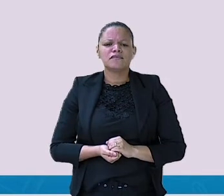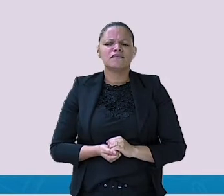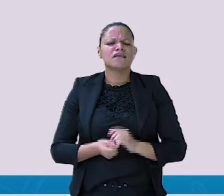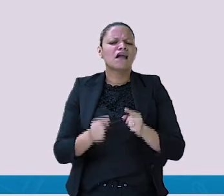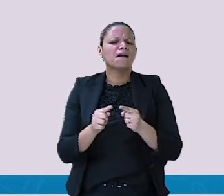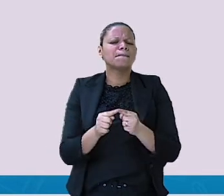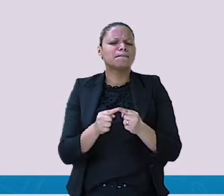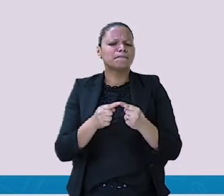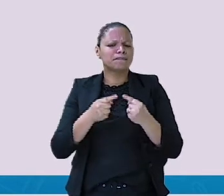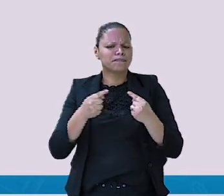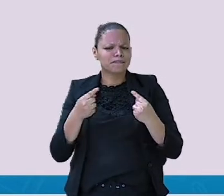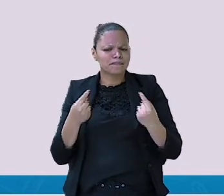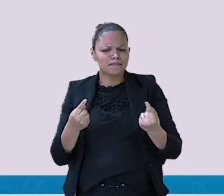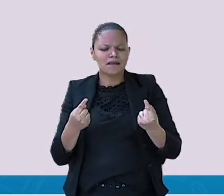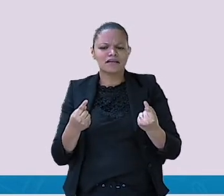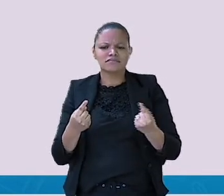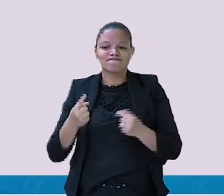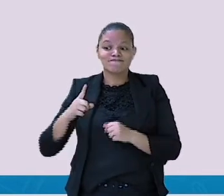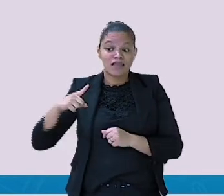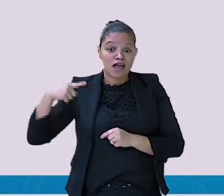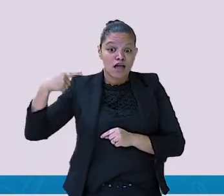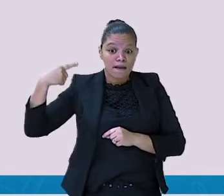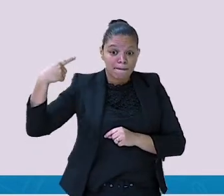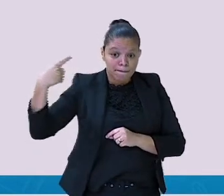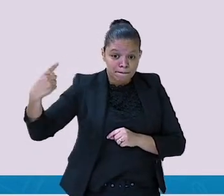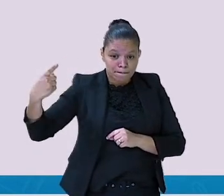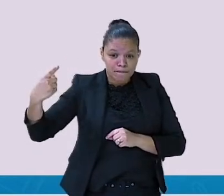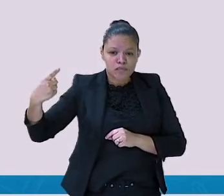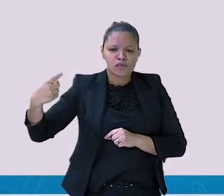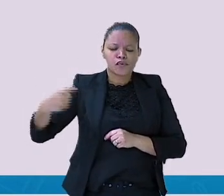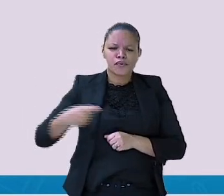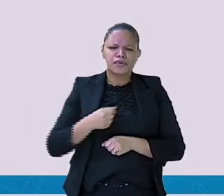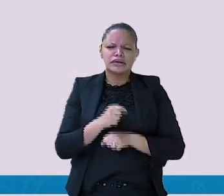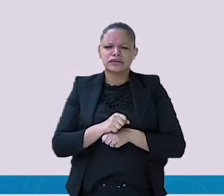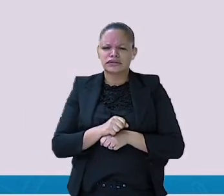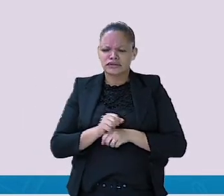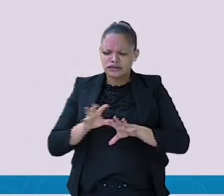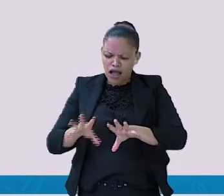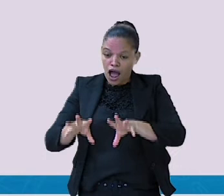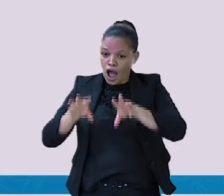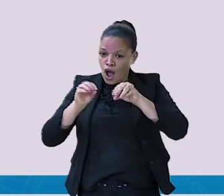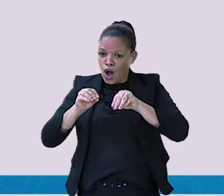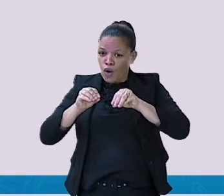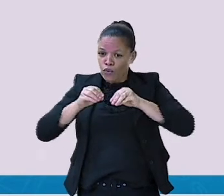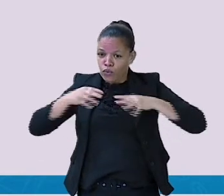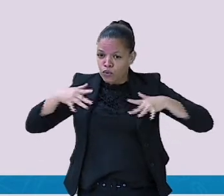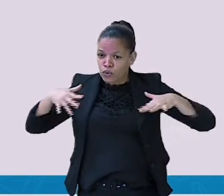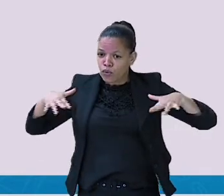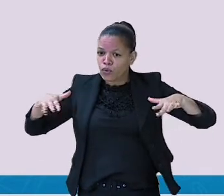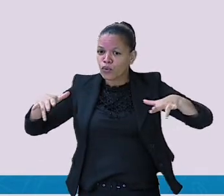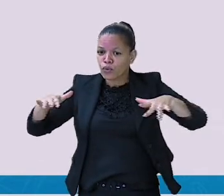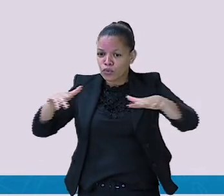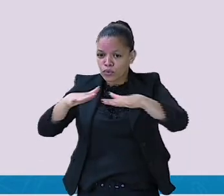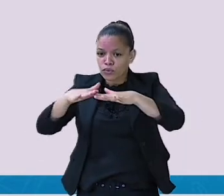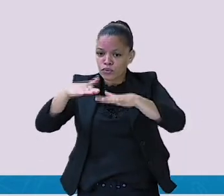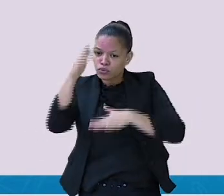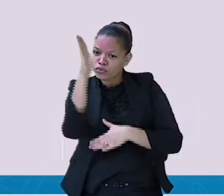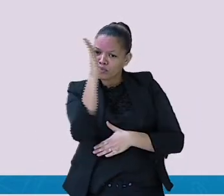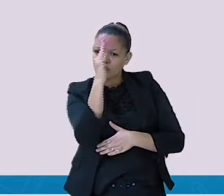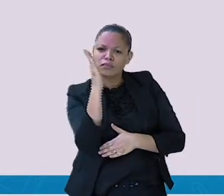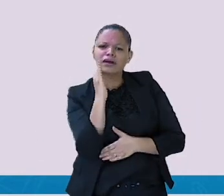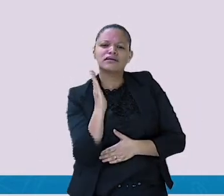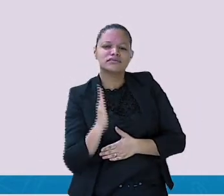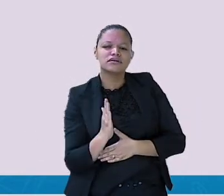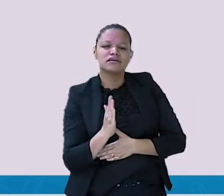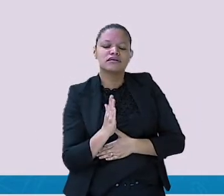e após a colonização do Brasil, a plantação de cana-de-açúcar foi uma das mais importantes atividades econômicas